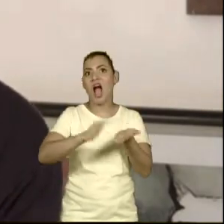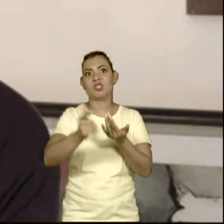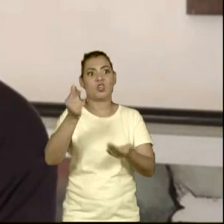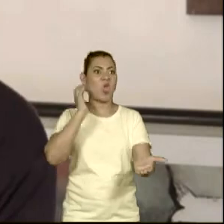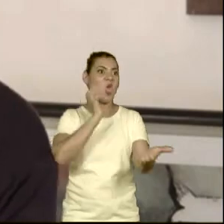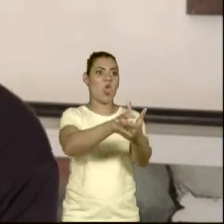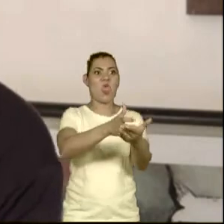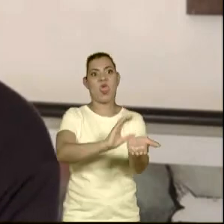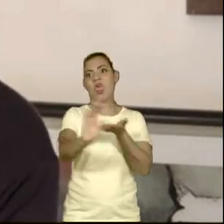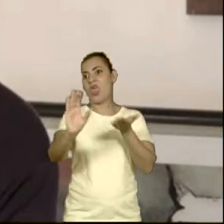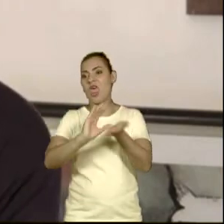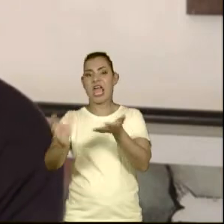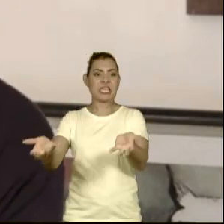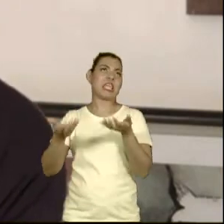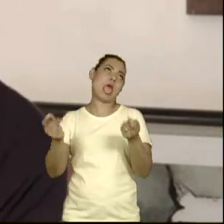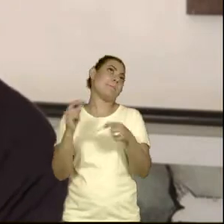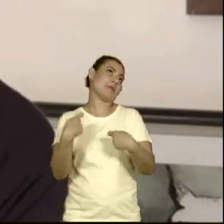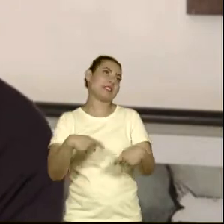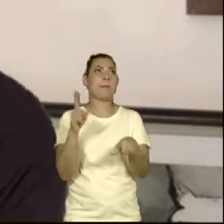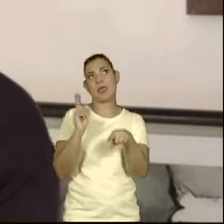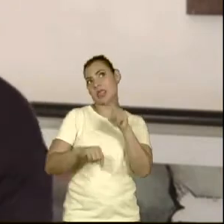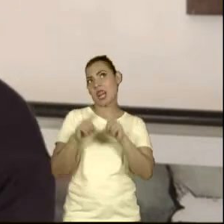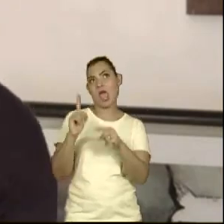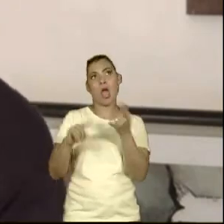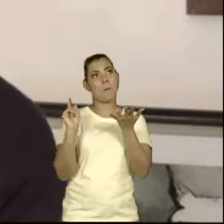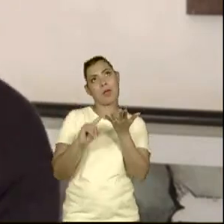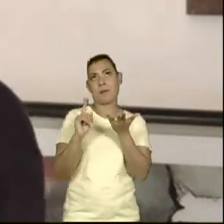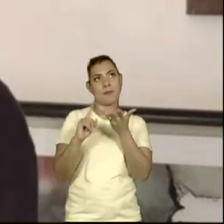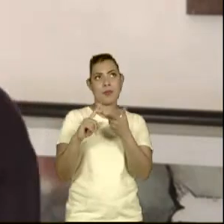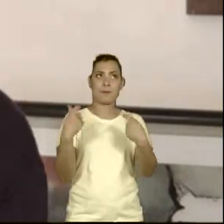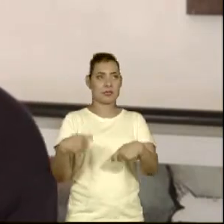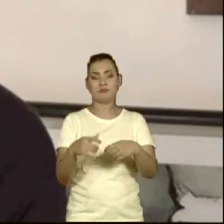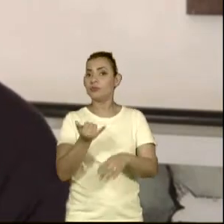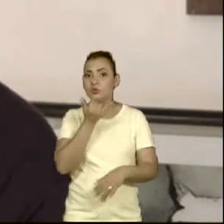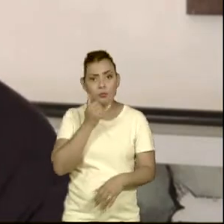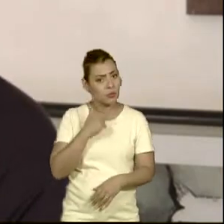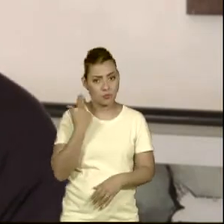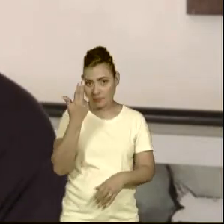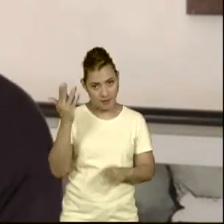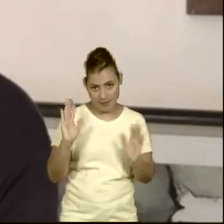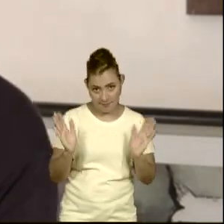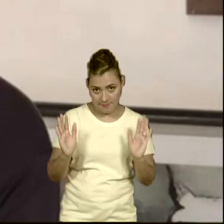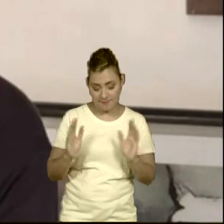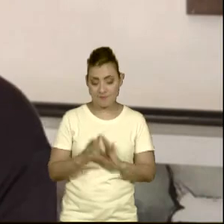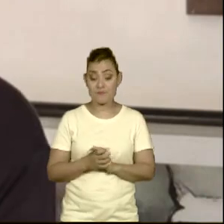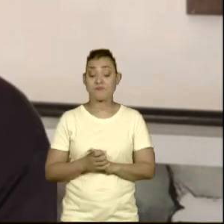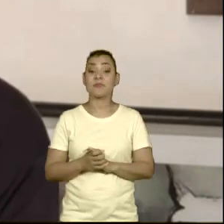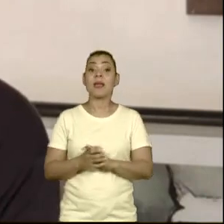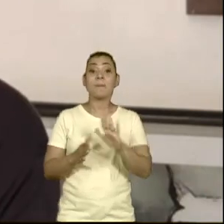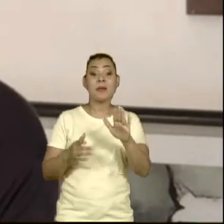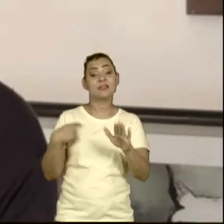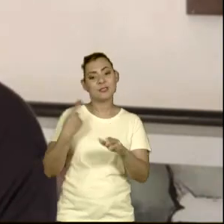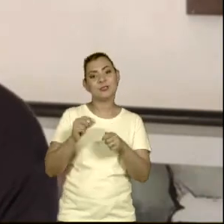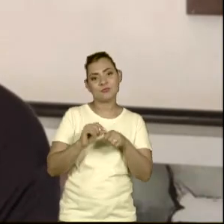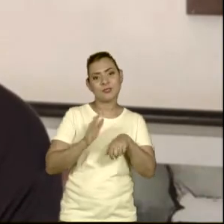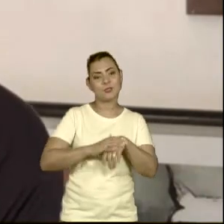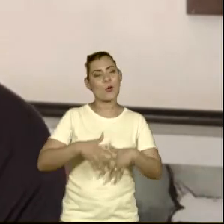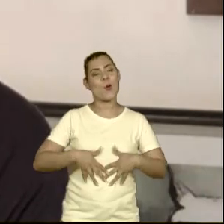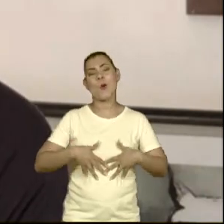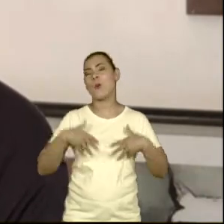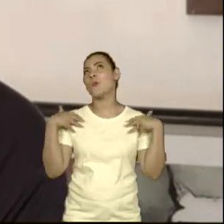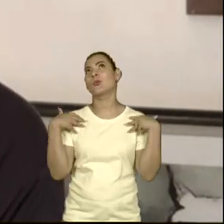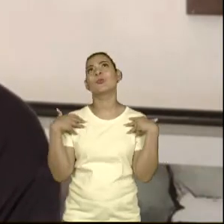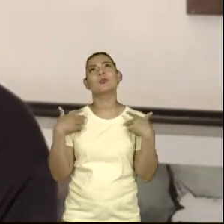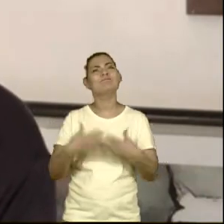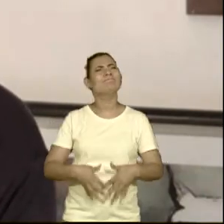adianta você chegar e falar ah, a gente quer pendurar um fulano, não, não vai rolar, tá? Então, a gente fez, eu tenho muito orgulho